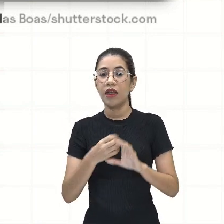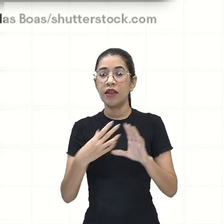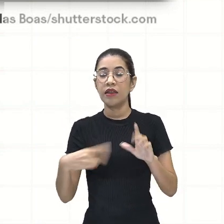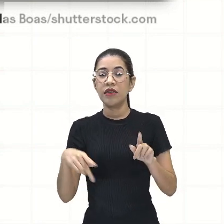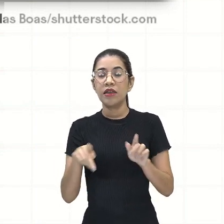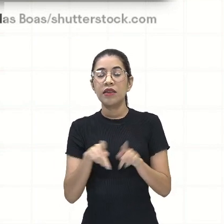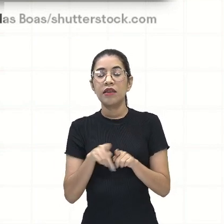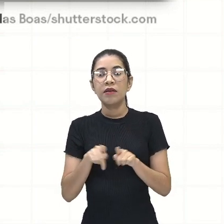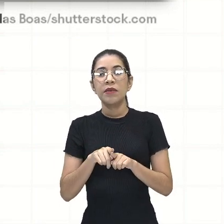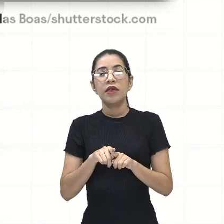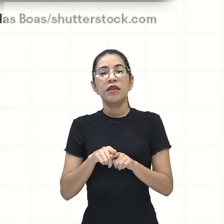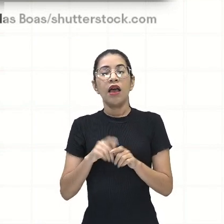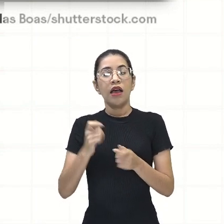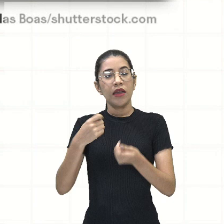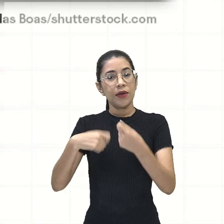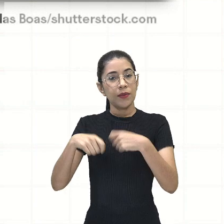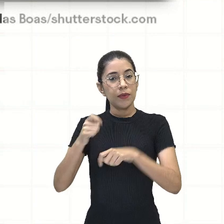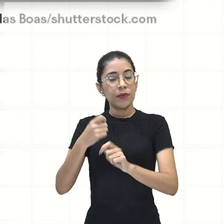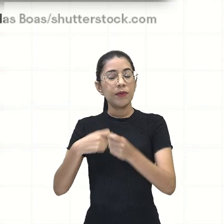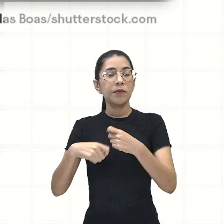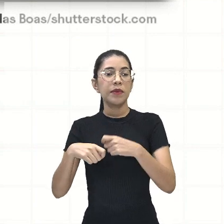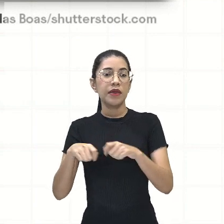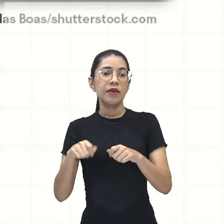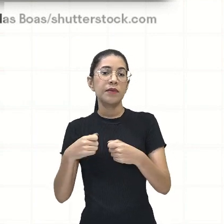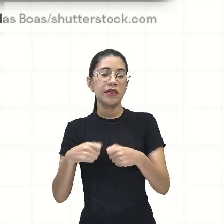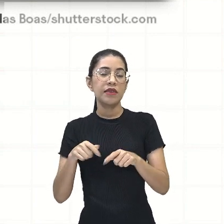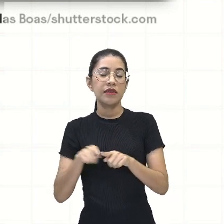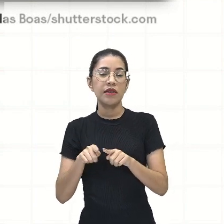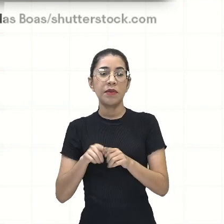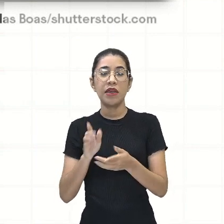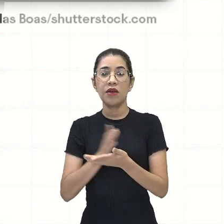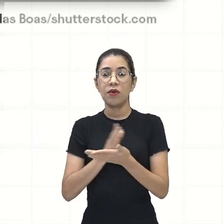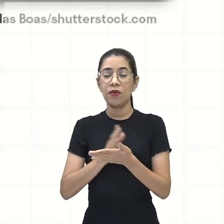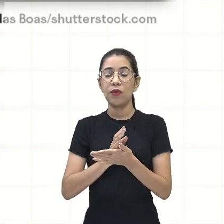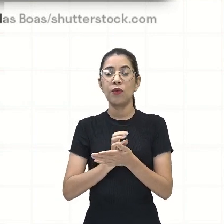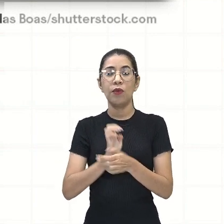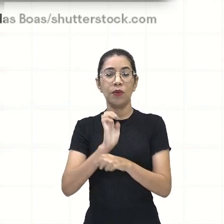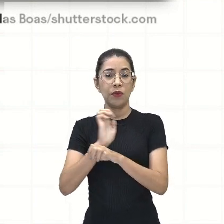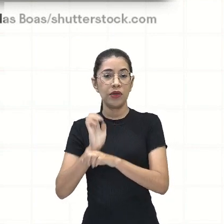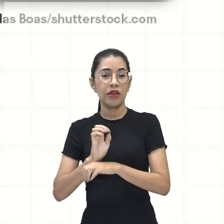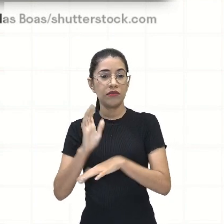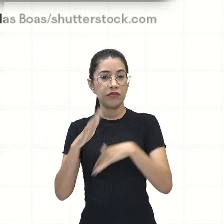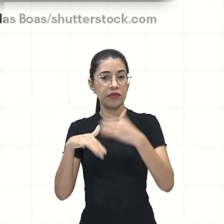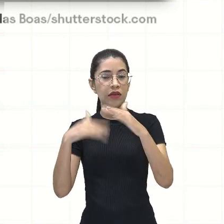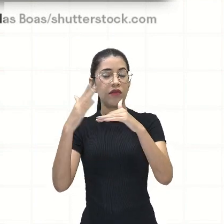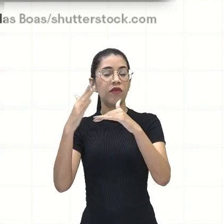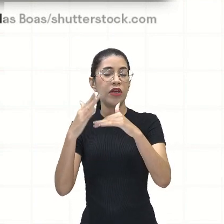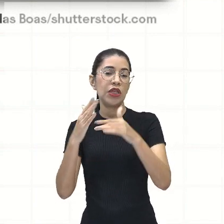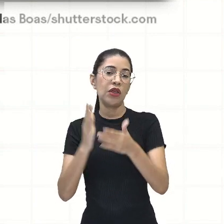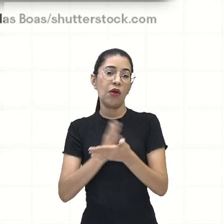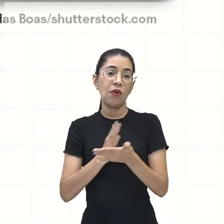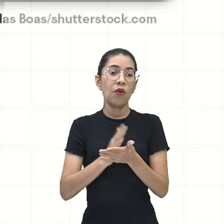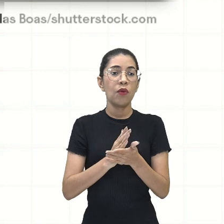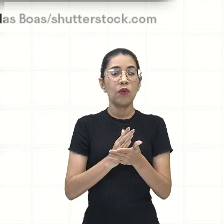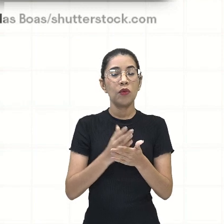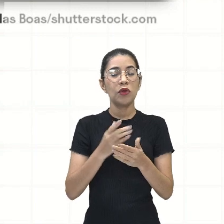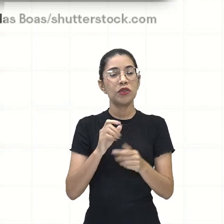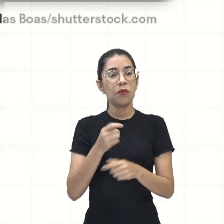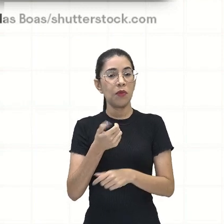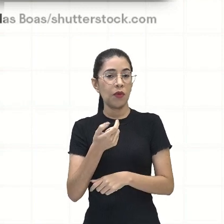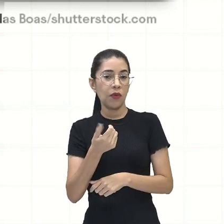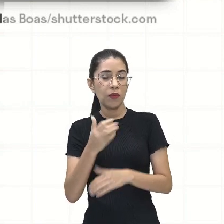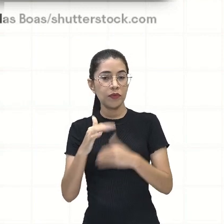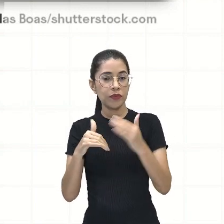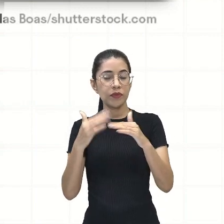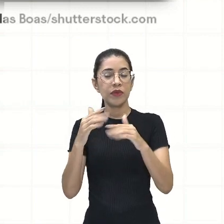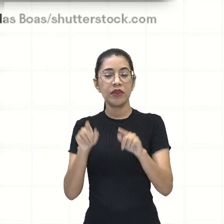aqui econômicas, né? A gente tem ali alguns estados que são mais desenvolvidos que os outros, ou até mesmo